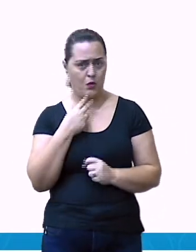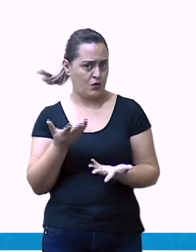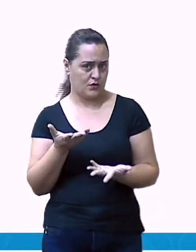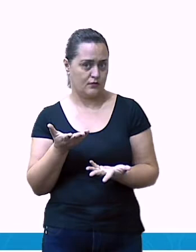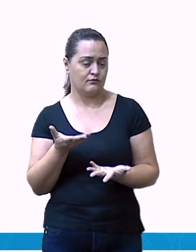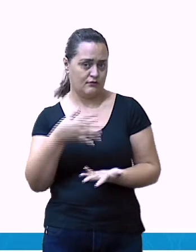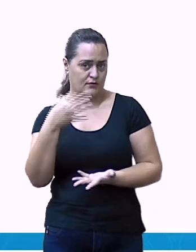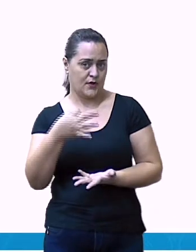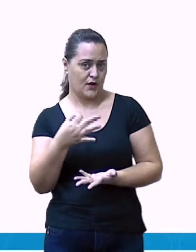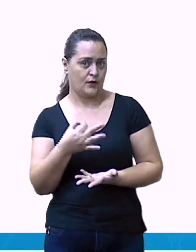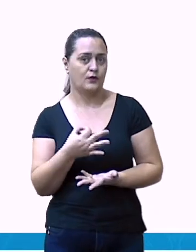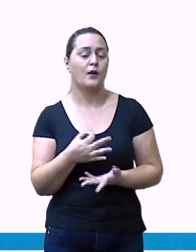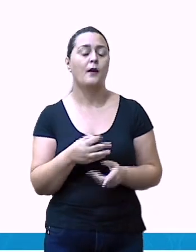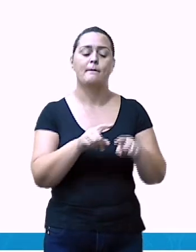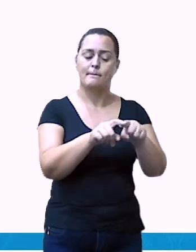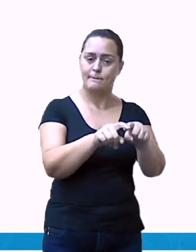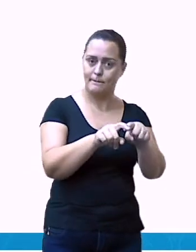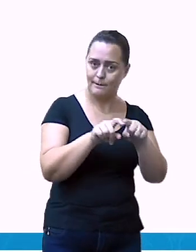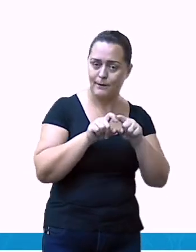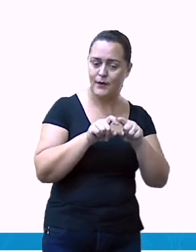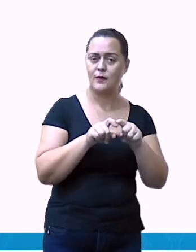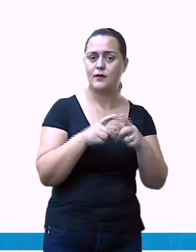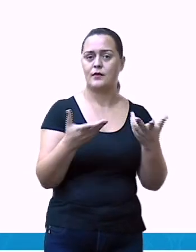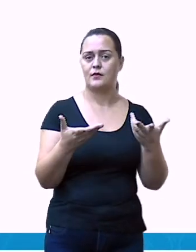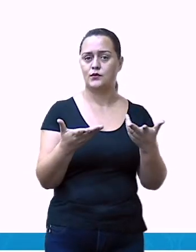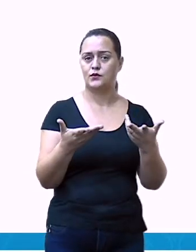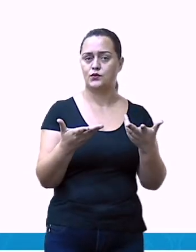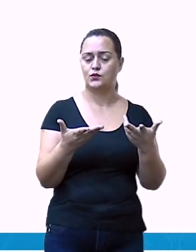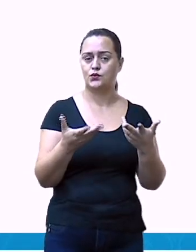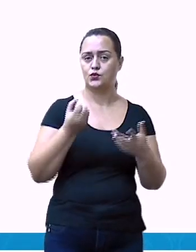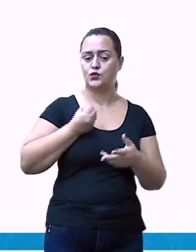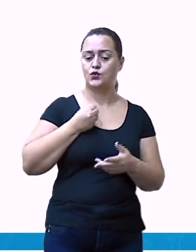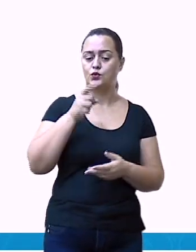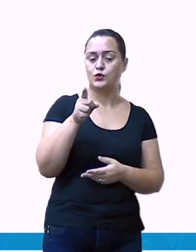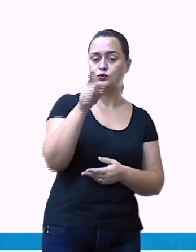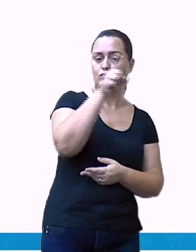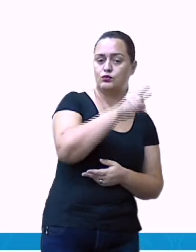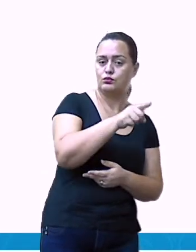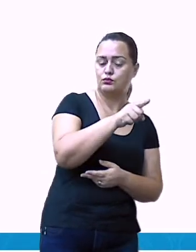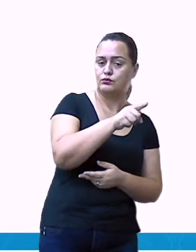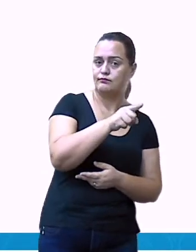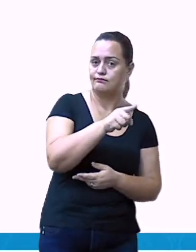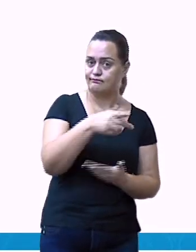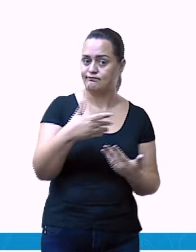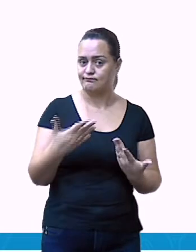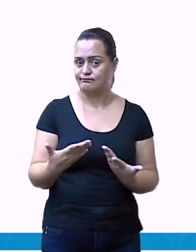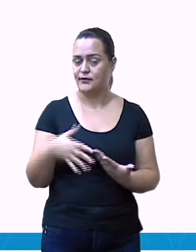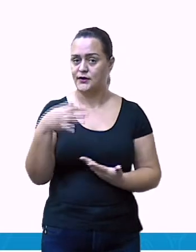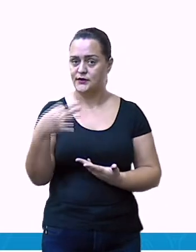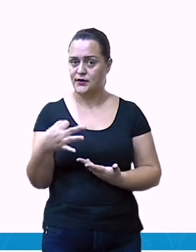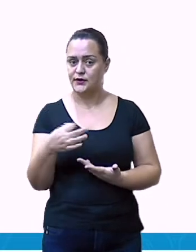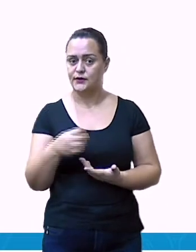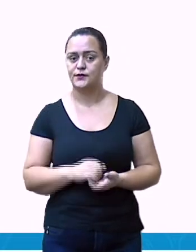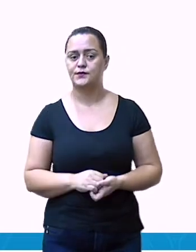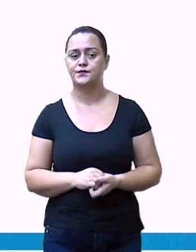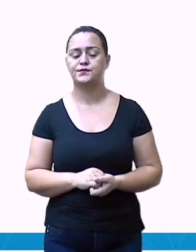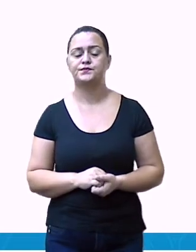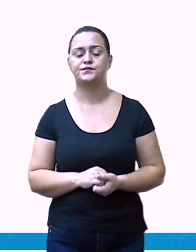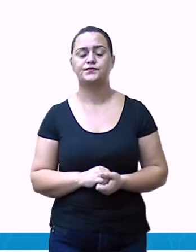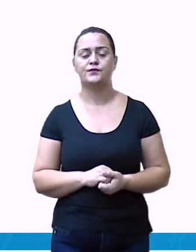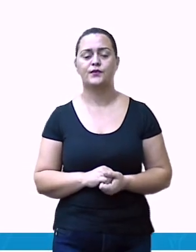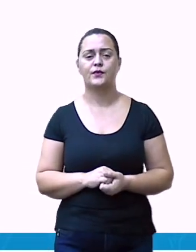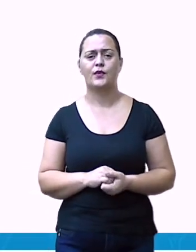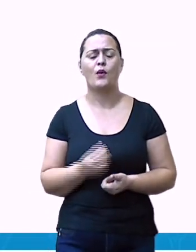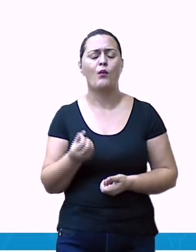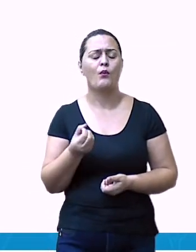que está faltando para caracterizar? A nossa vírgula. Então, veja bem, a única pontuação que